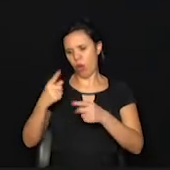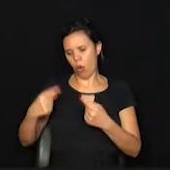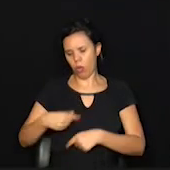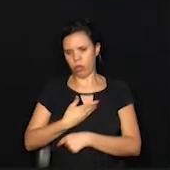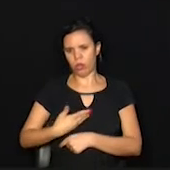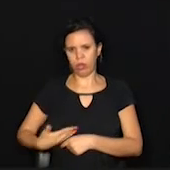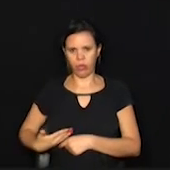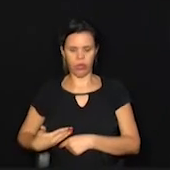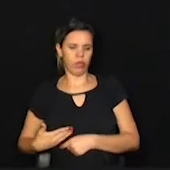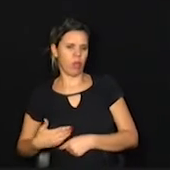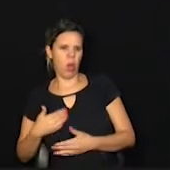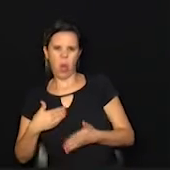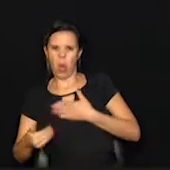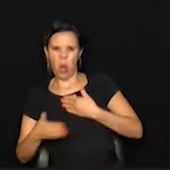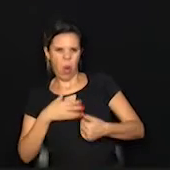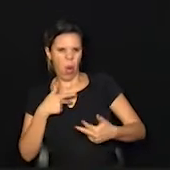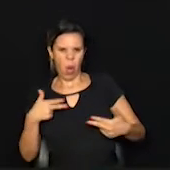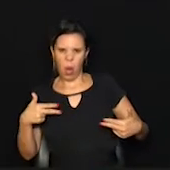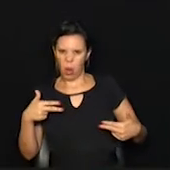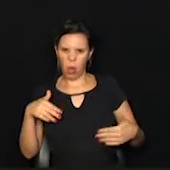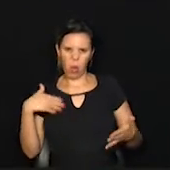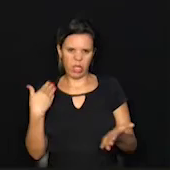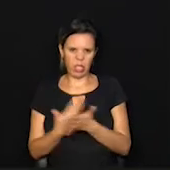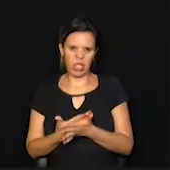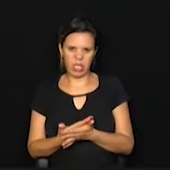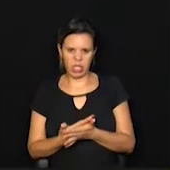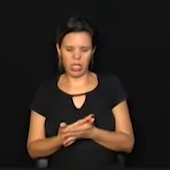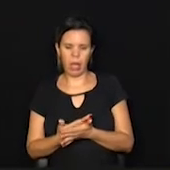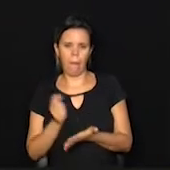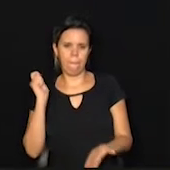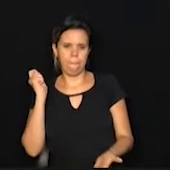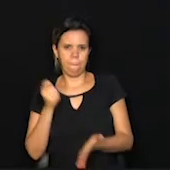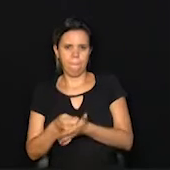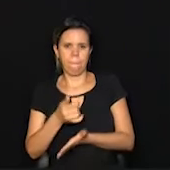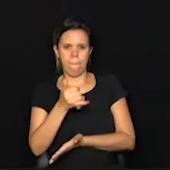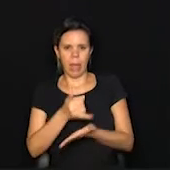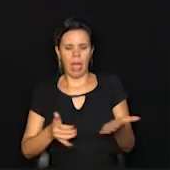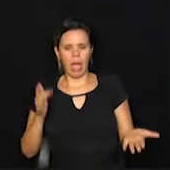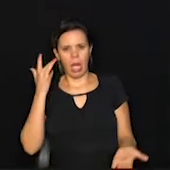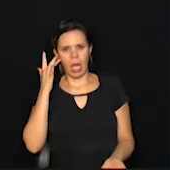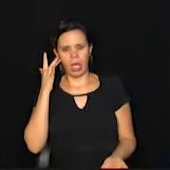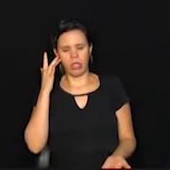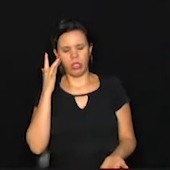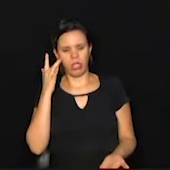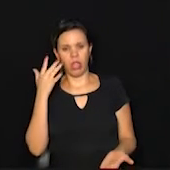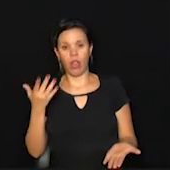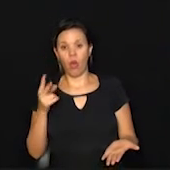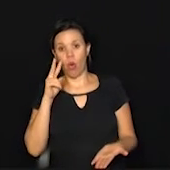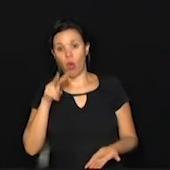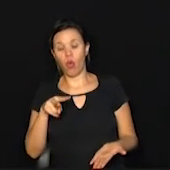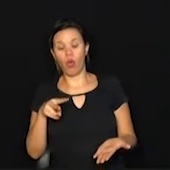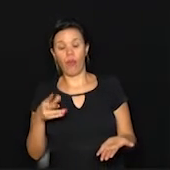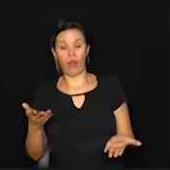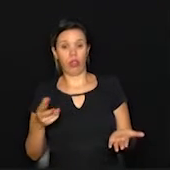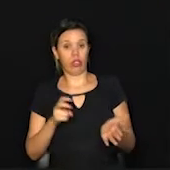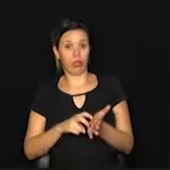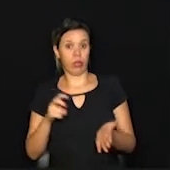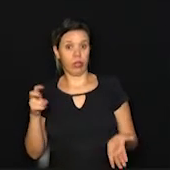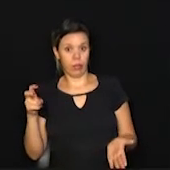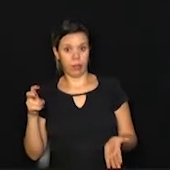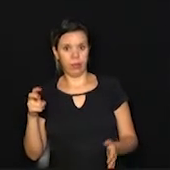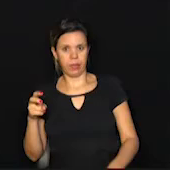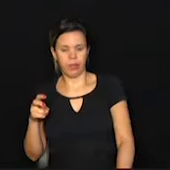coisa até até pagar imposto eles acham que eu vi hoje de manhã uma